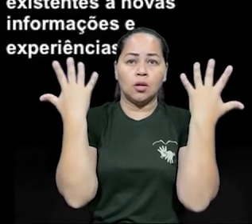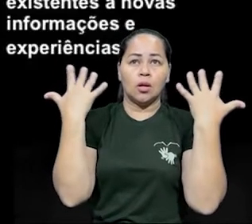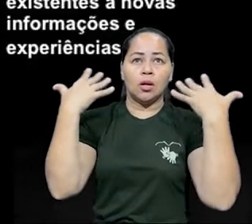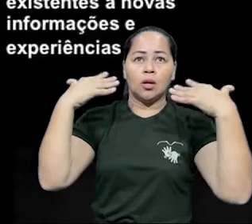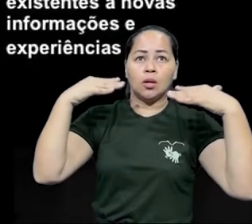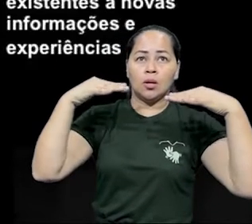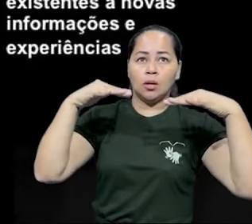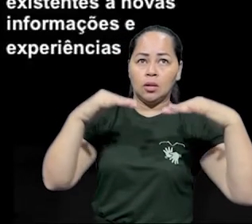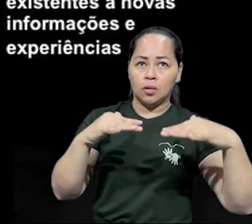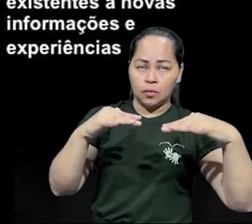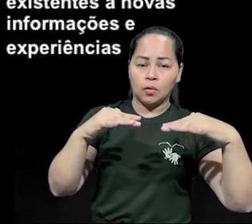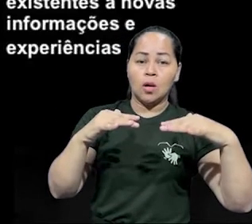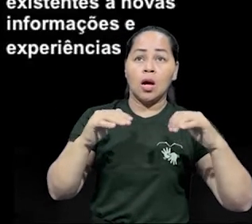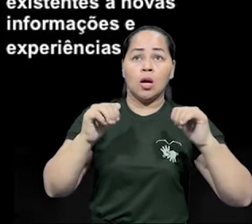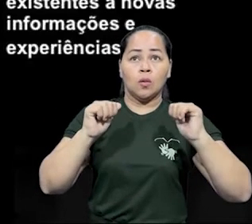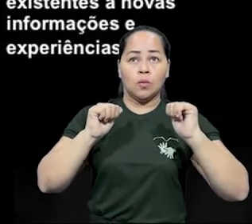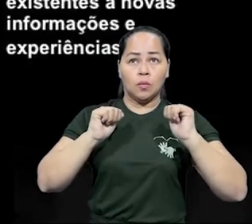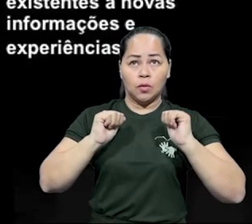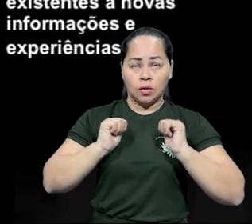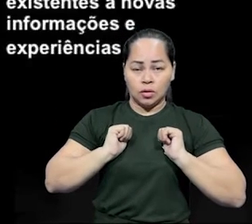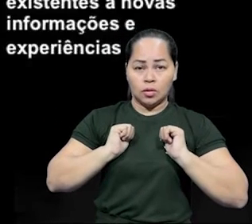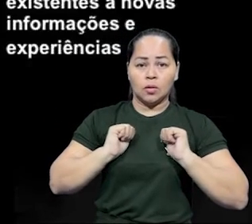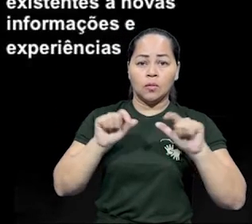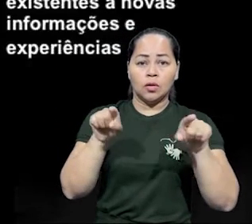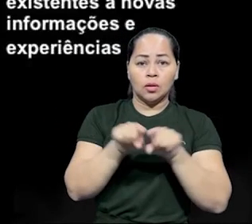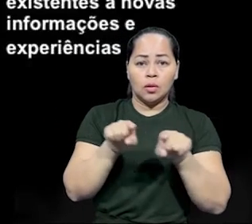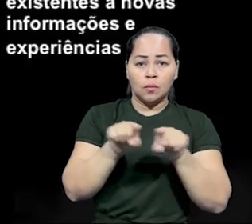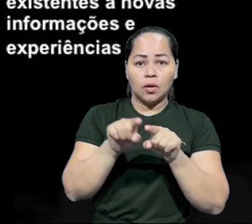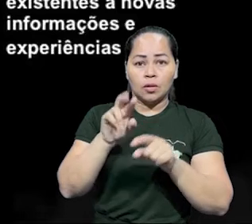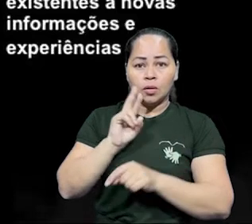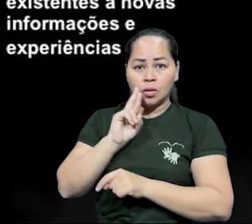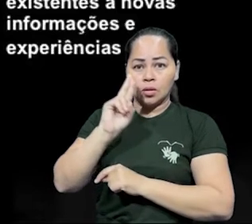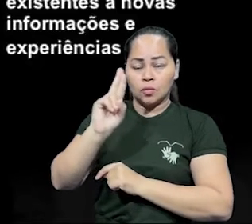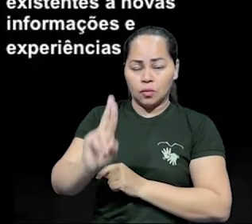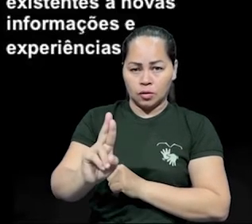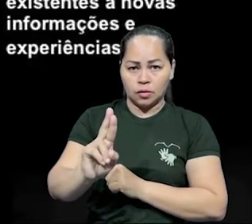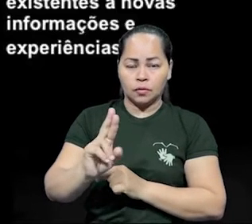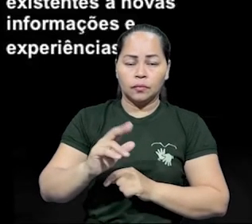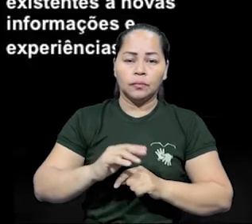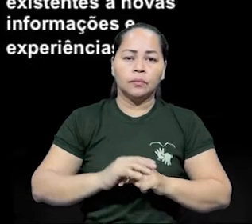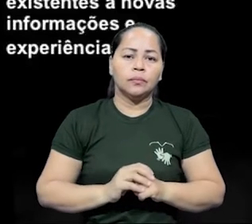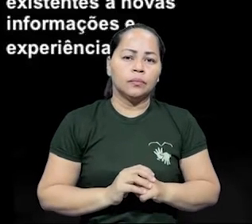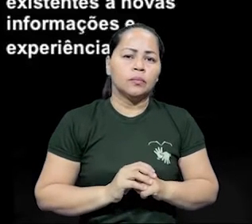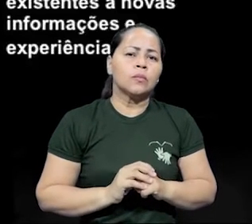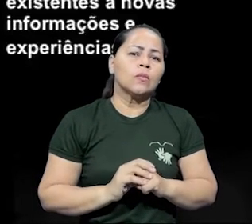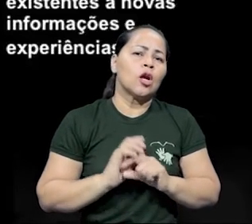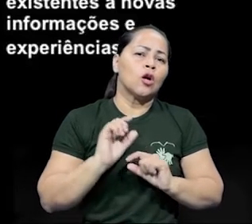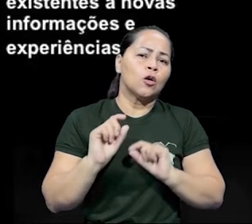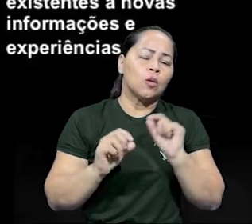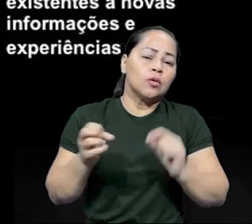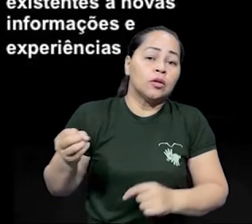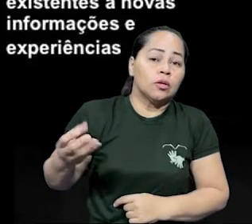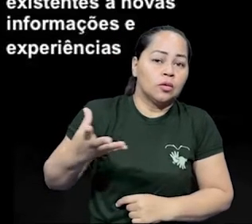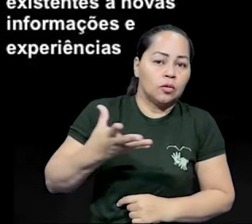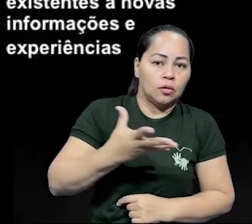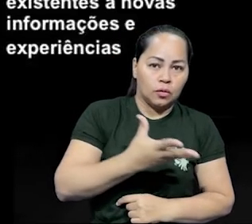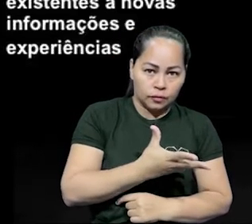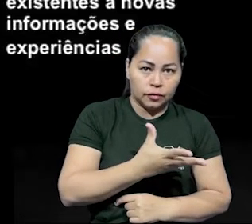acontece como um processo que, diante de uma